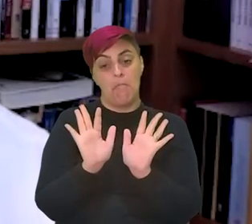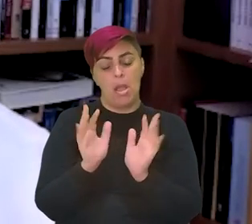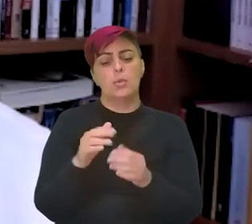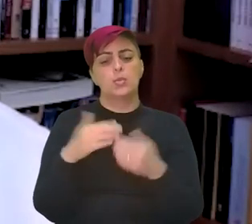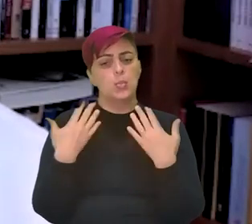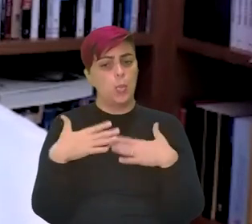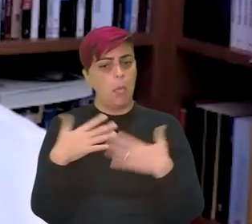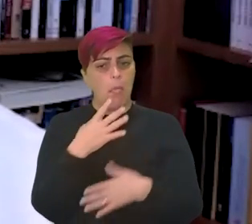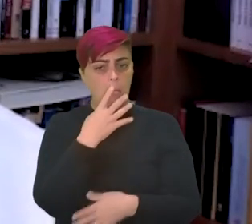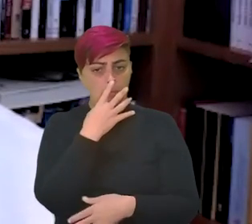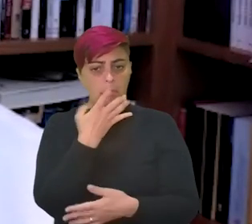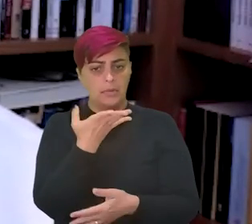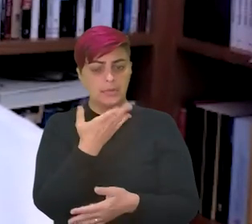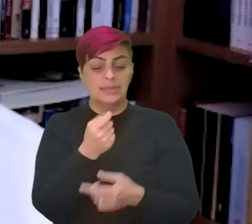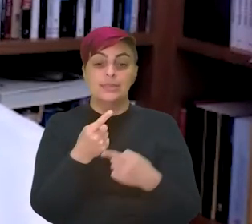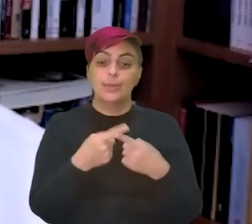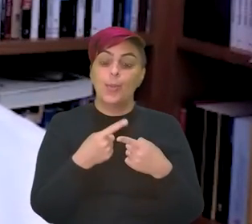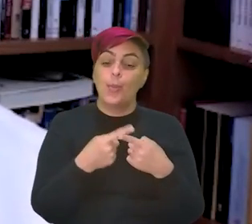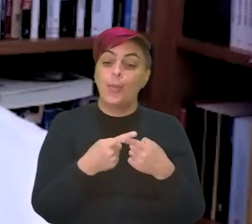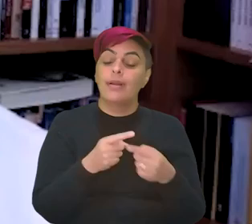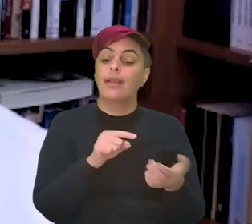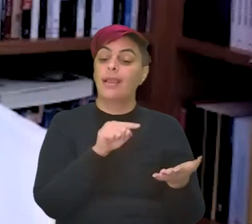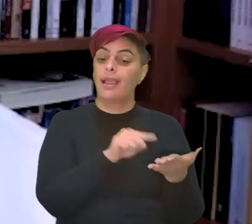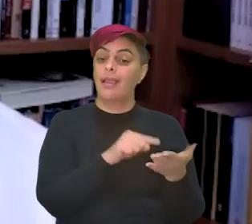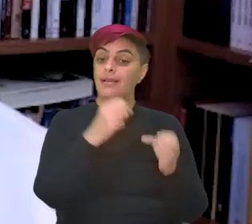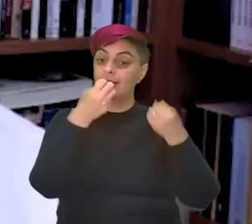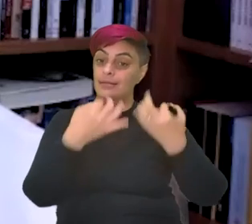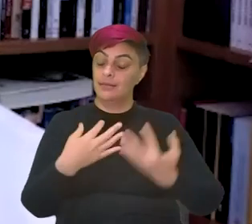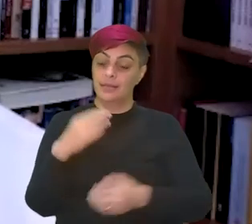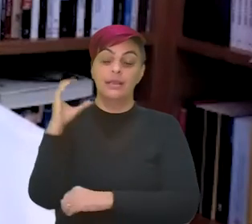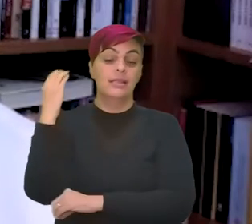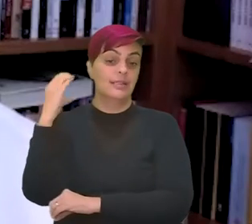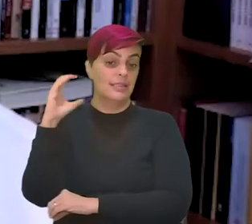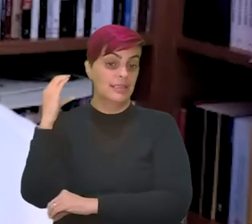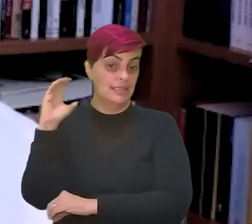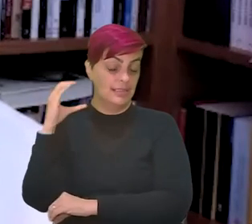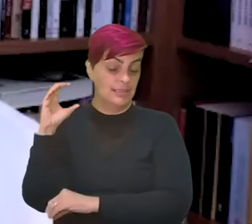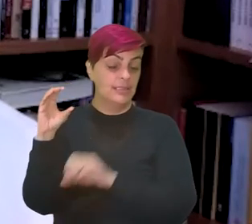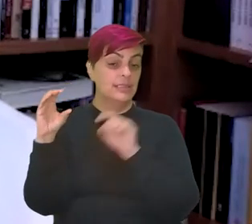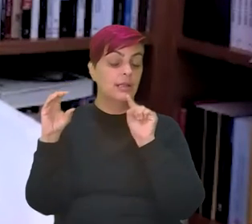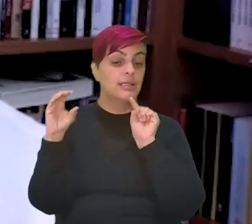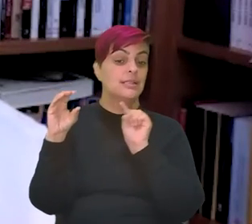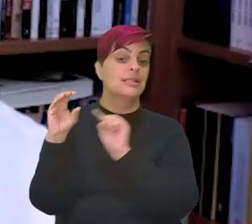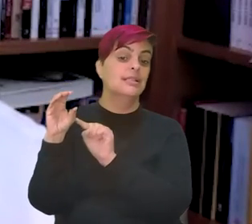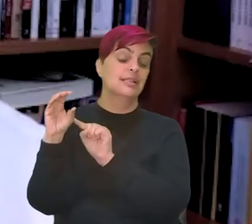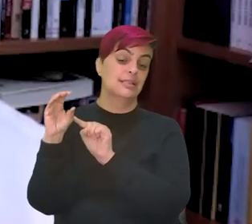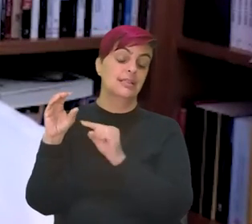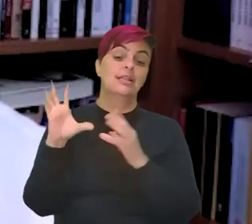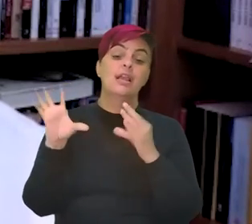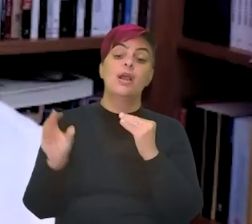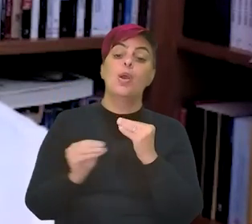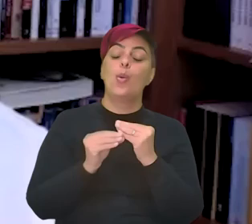mas fantástico, né? E por quê? Porque ele define ciência como